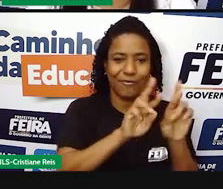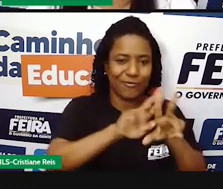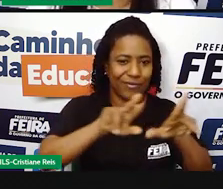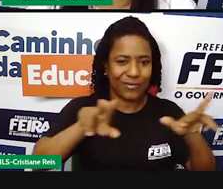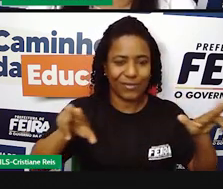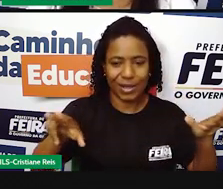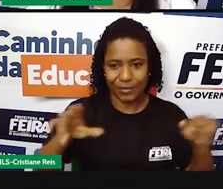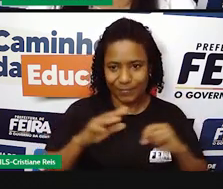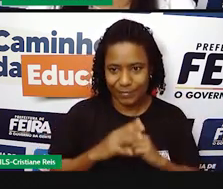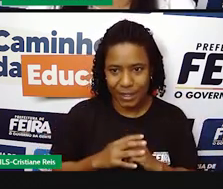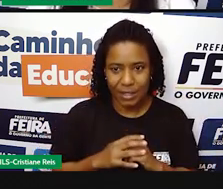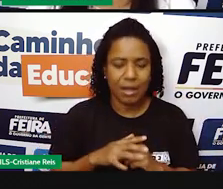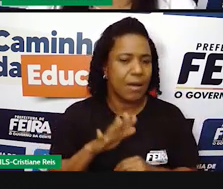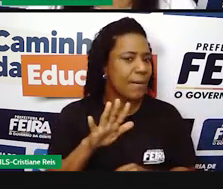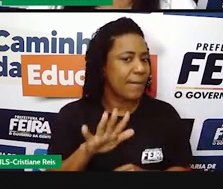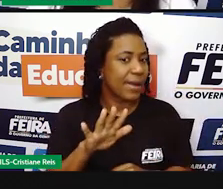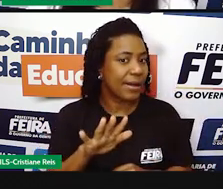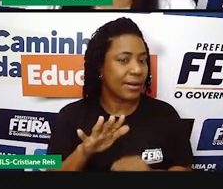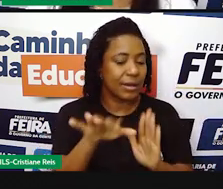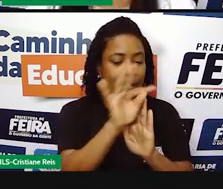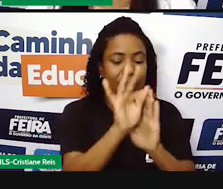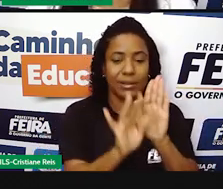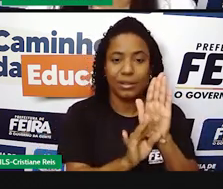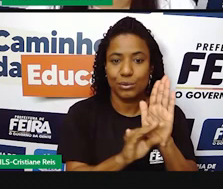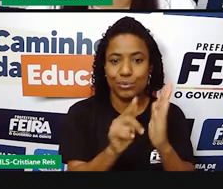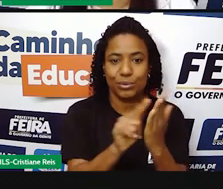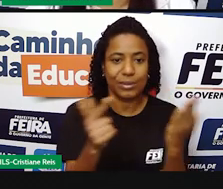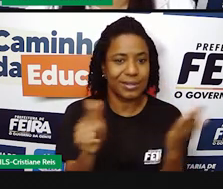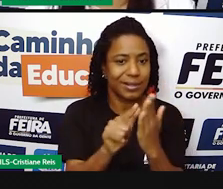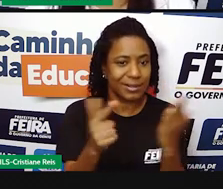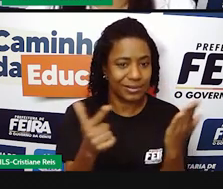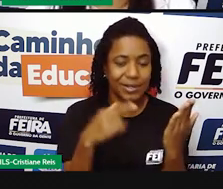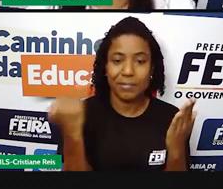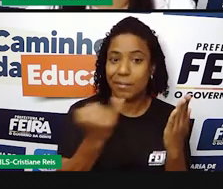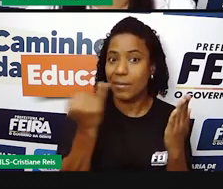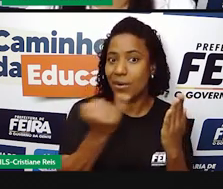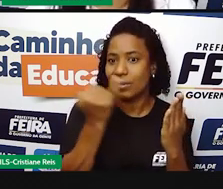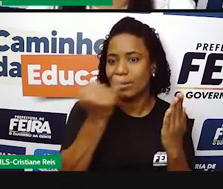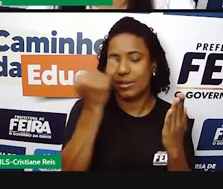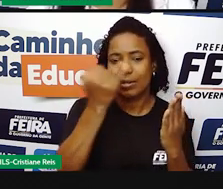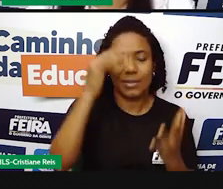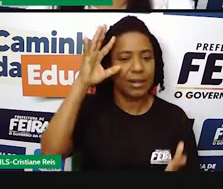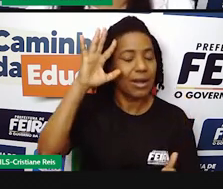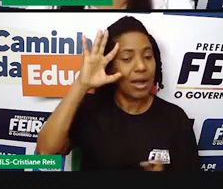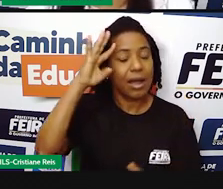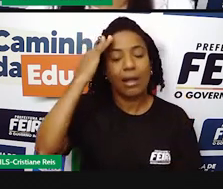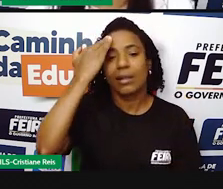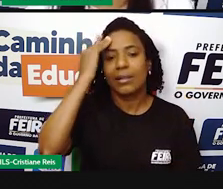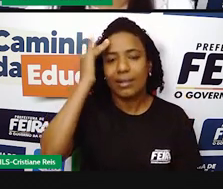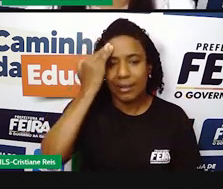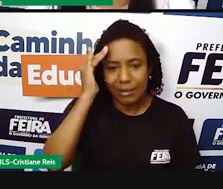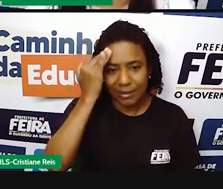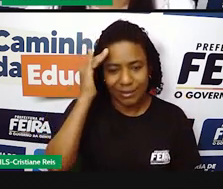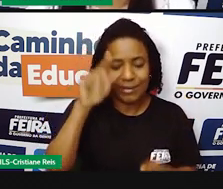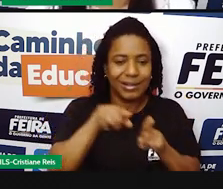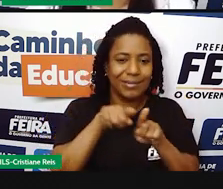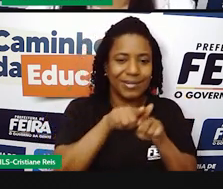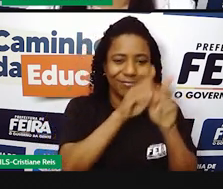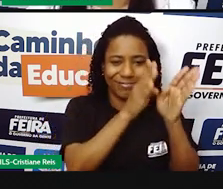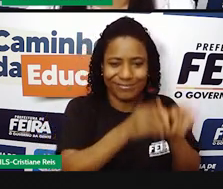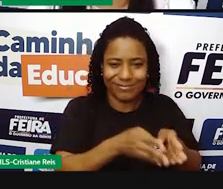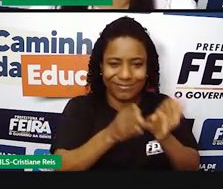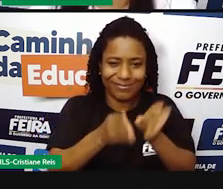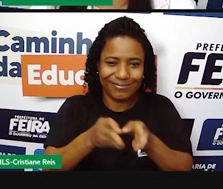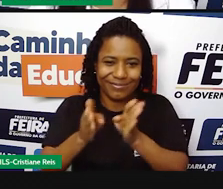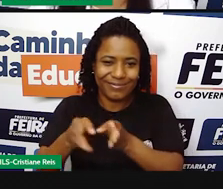vão ter funções aí importantes para a compreensão do texto, né, para a produção e organização do que está